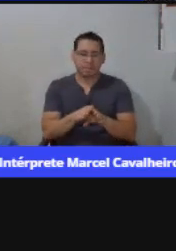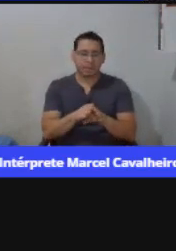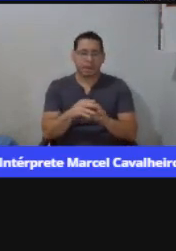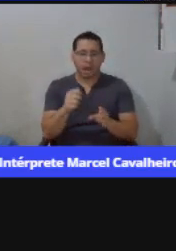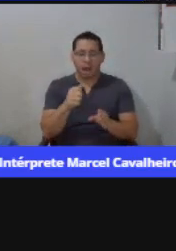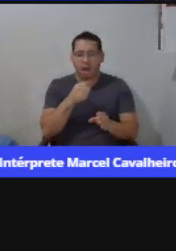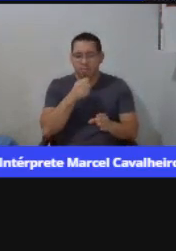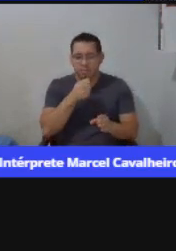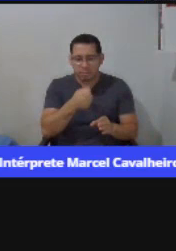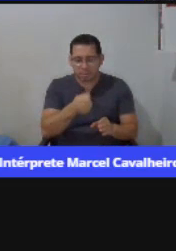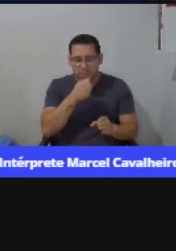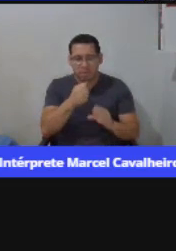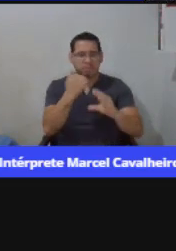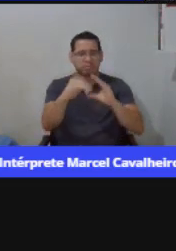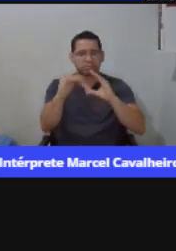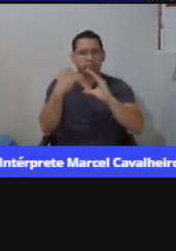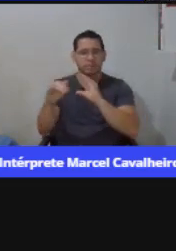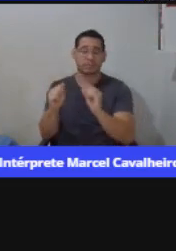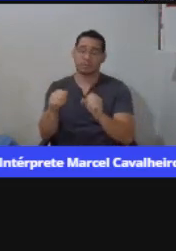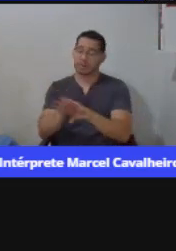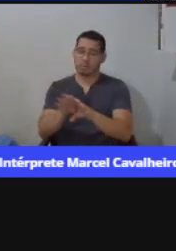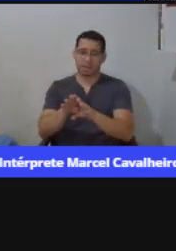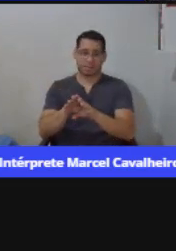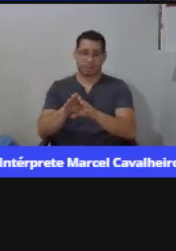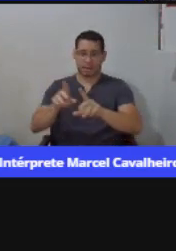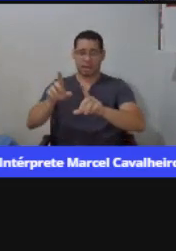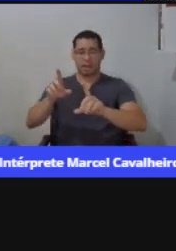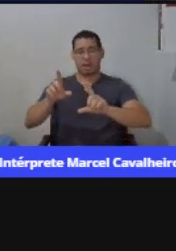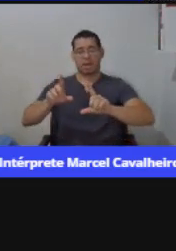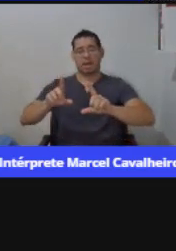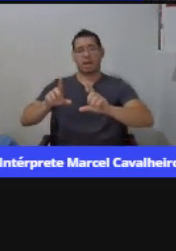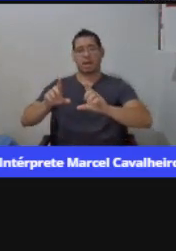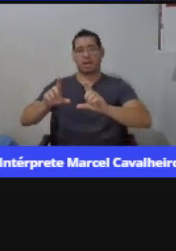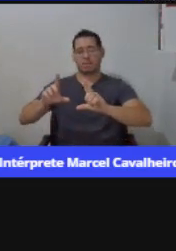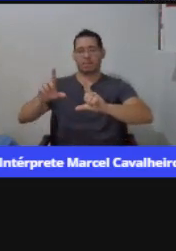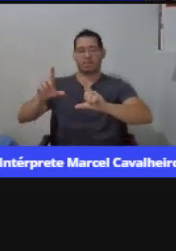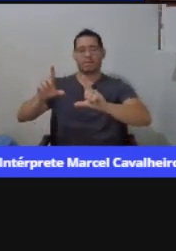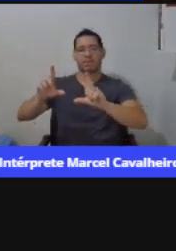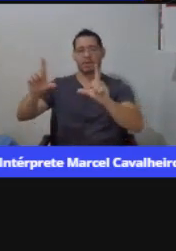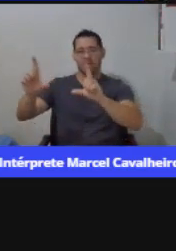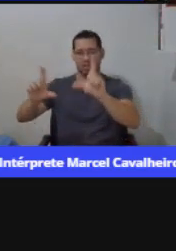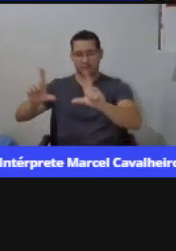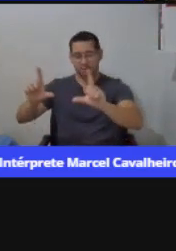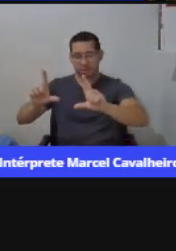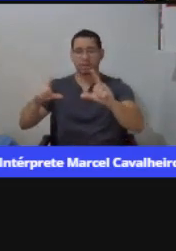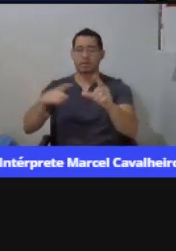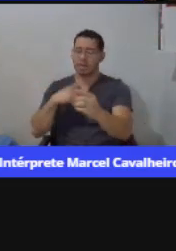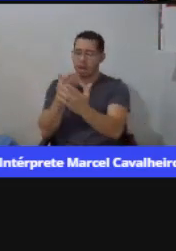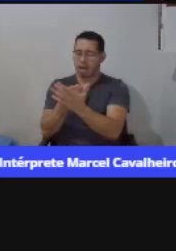aulas gravadas da TVM, que também ajuda bastante, a gente sempre traz dentro